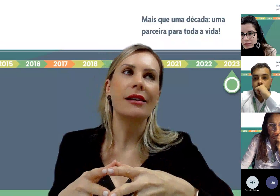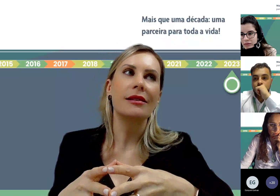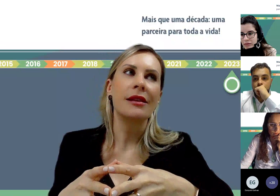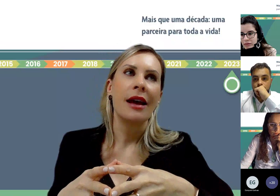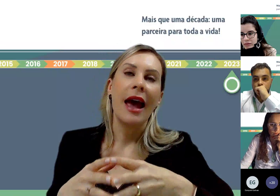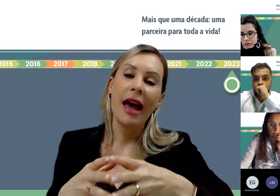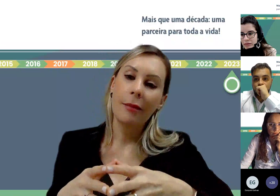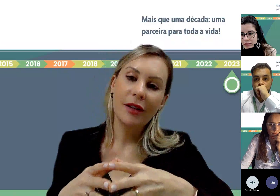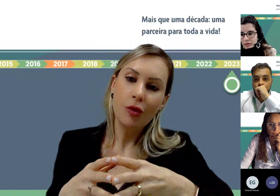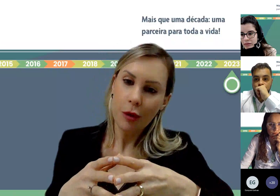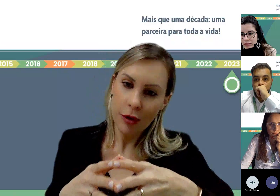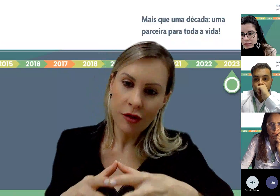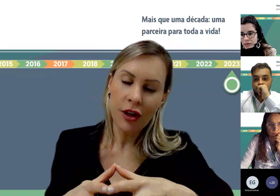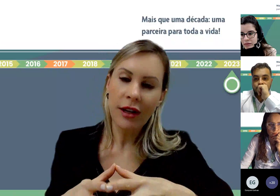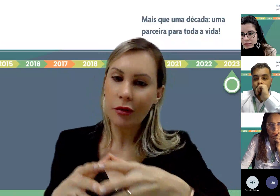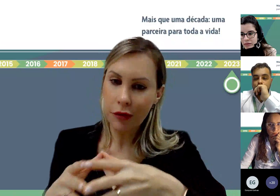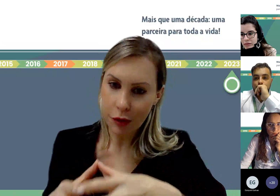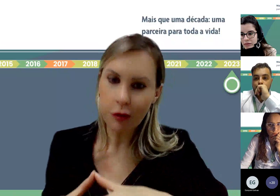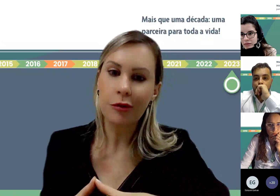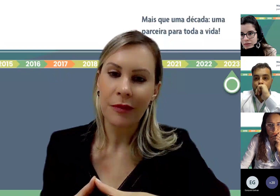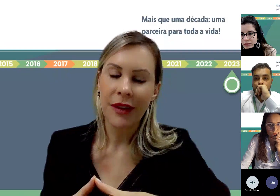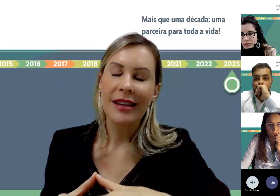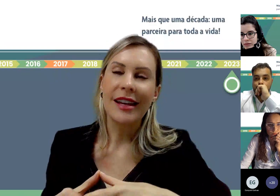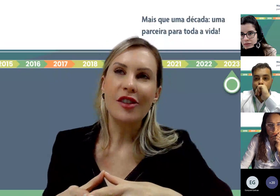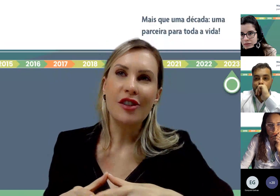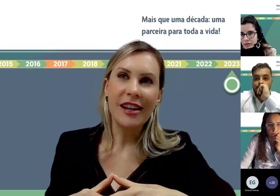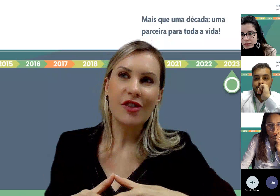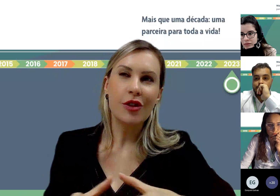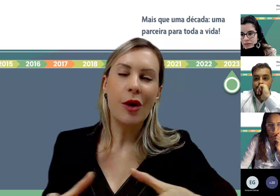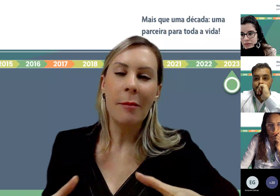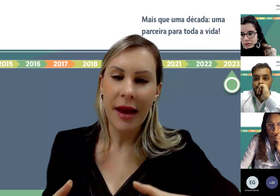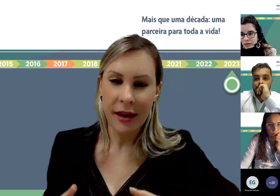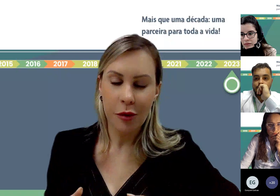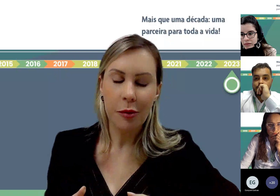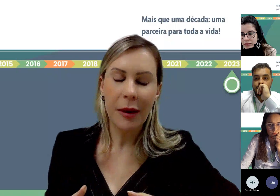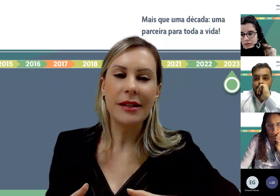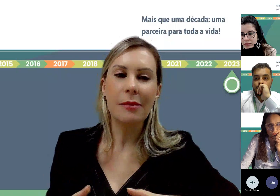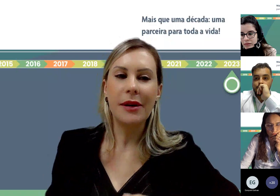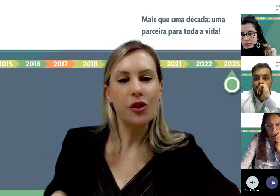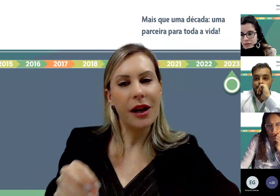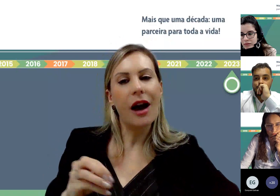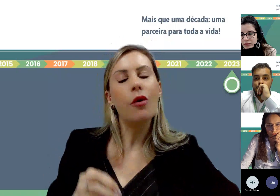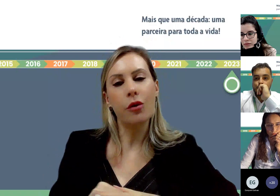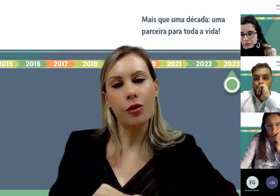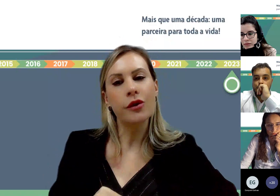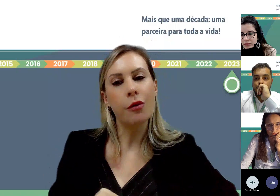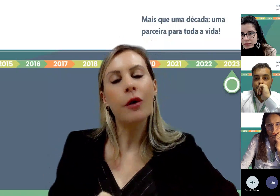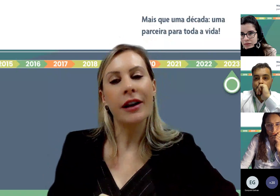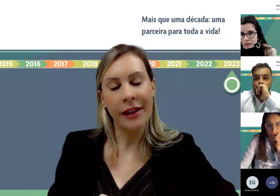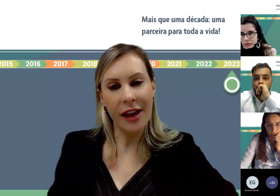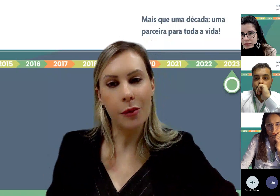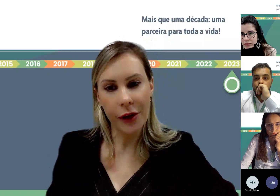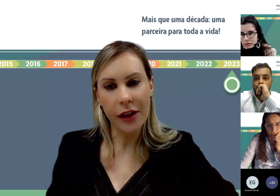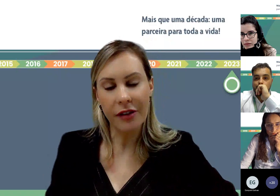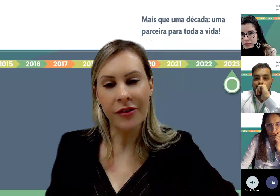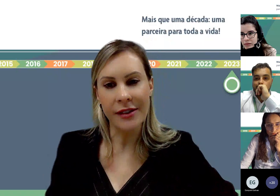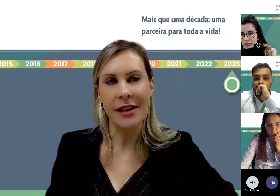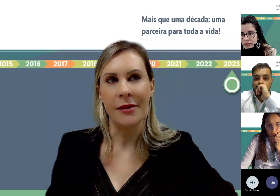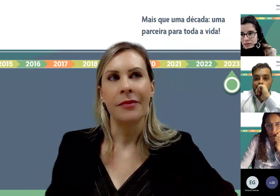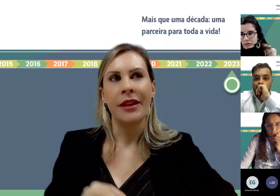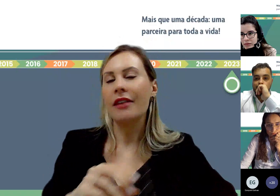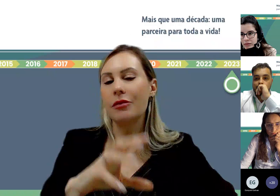as regras, é para te proteger lá no futuro. Se a gente deixa isso aberto para o participante pegar o recurso a qualquer tempo, o que